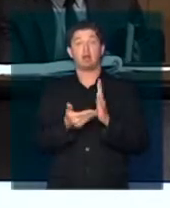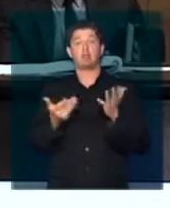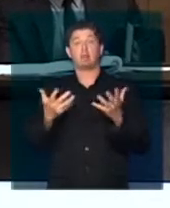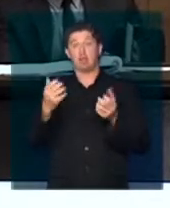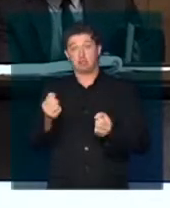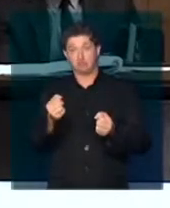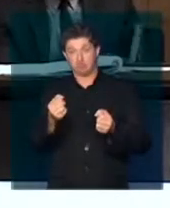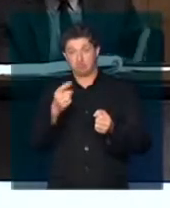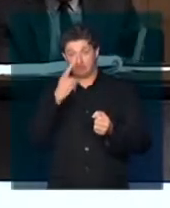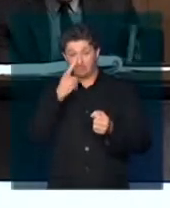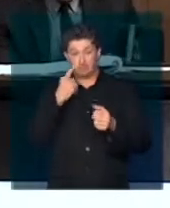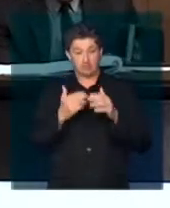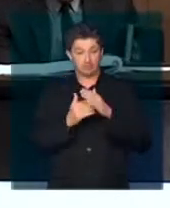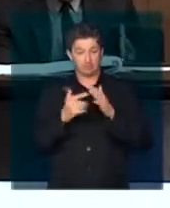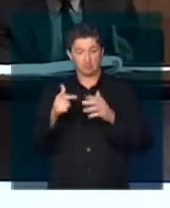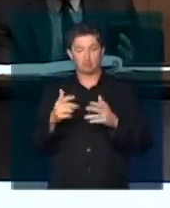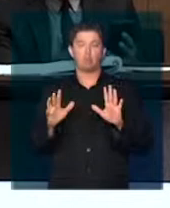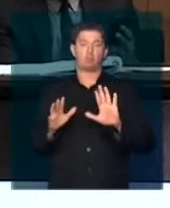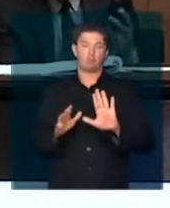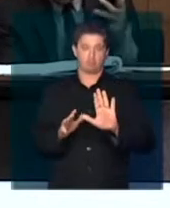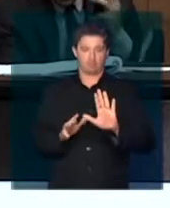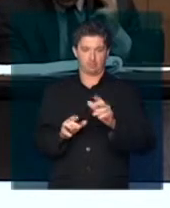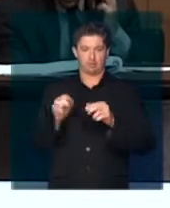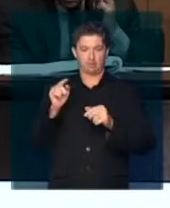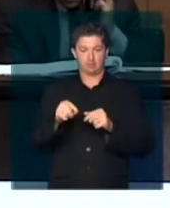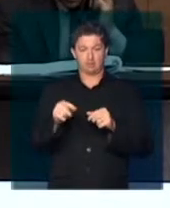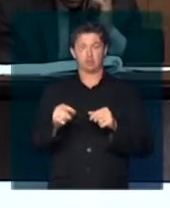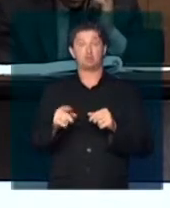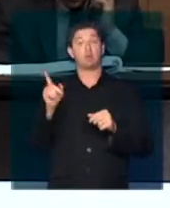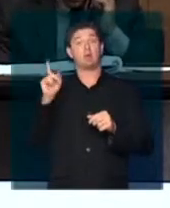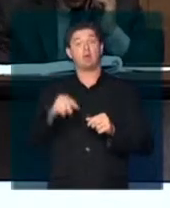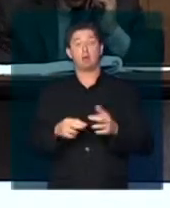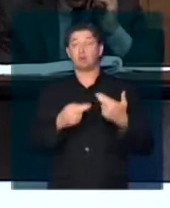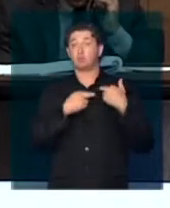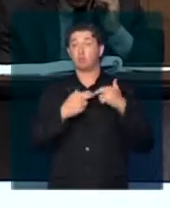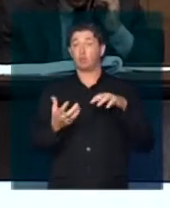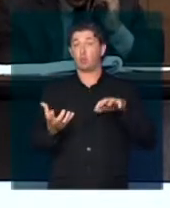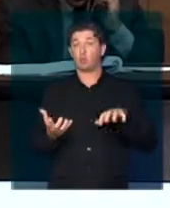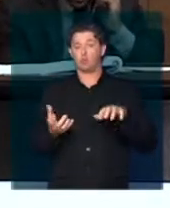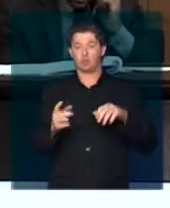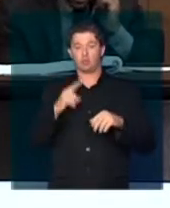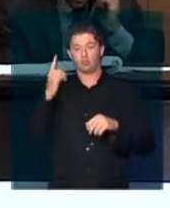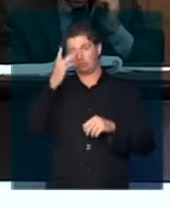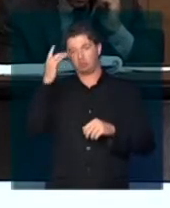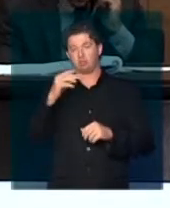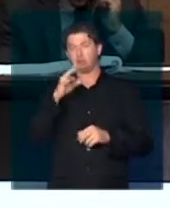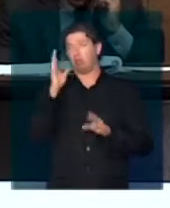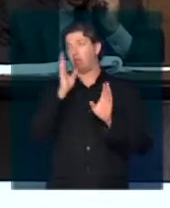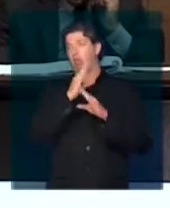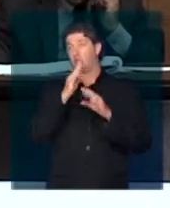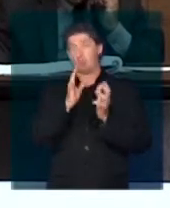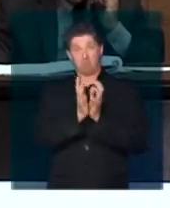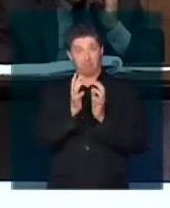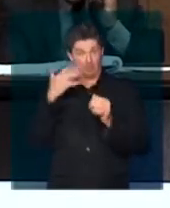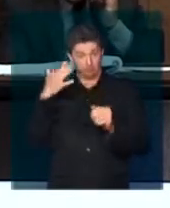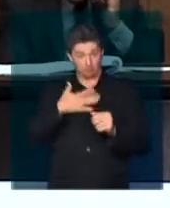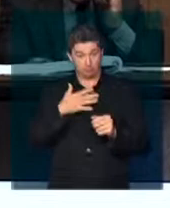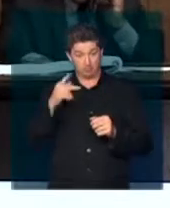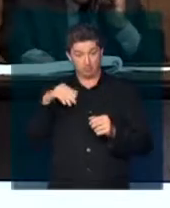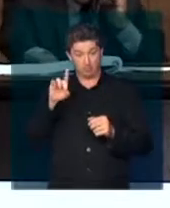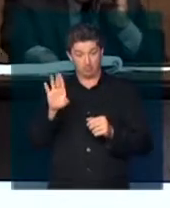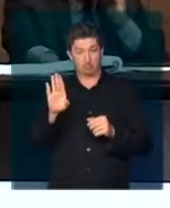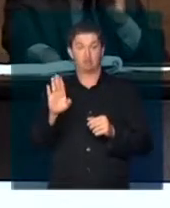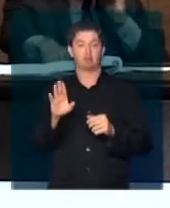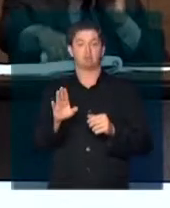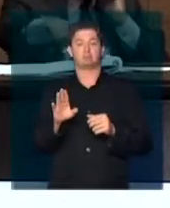Aceita sem qualquer restrição? Bom, em primeiro lugar, isso é uma decisão do Congresso. Todo mundo cochilou. Por acaso, o meu partido, o PMDB, a sua